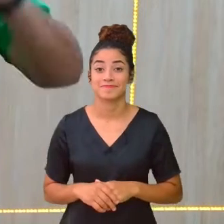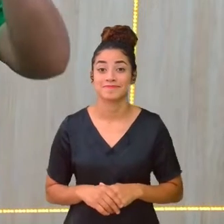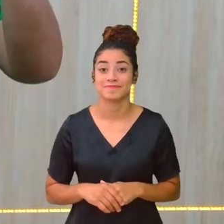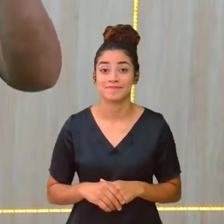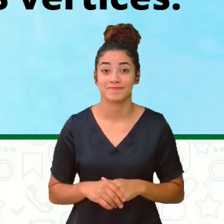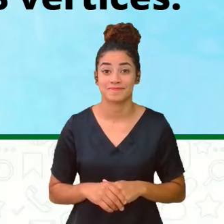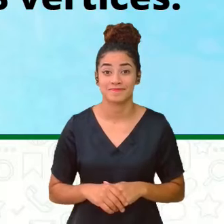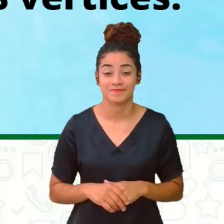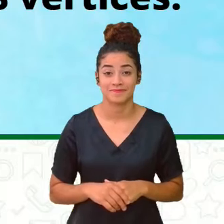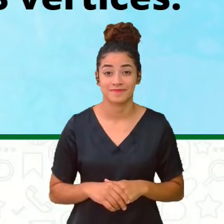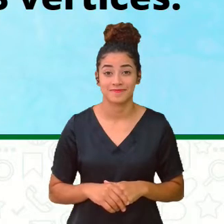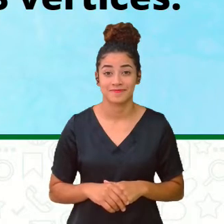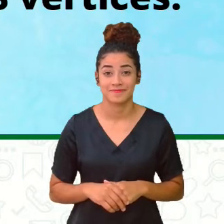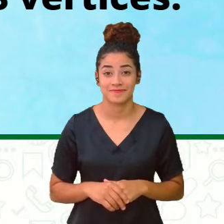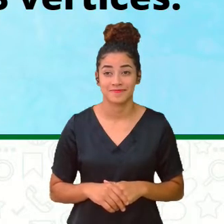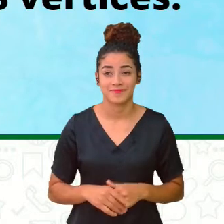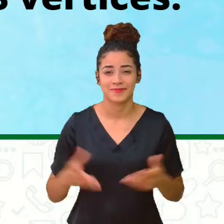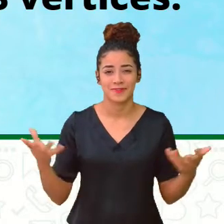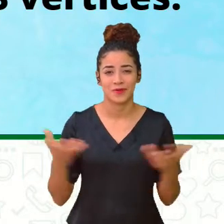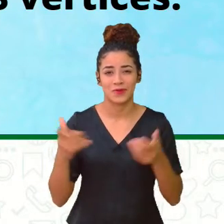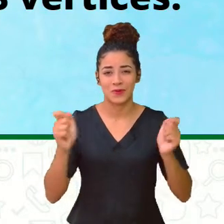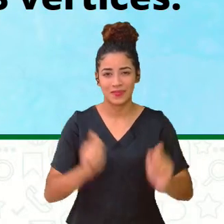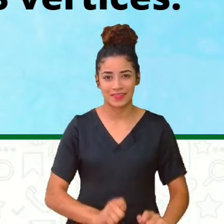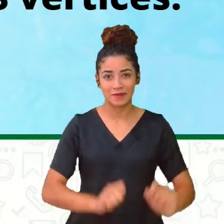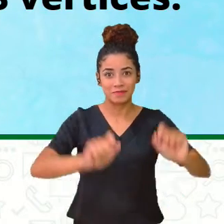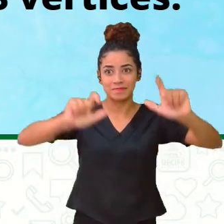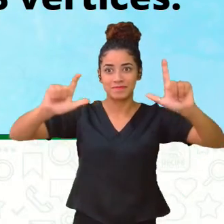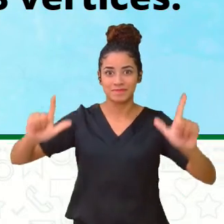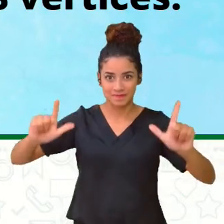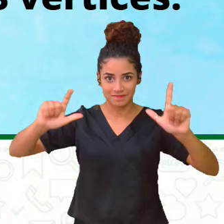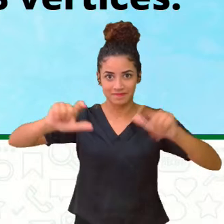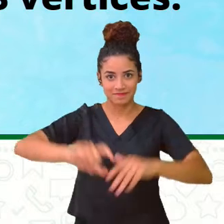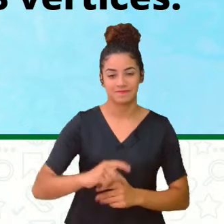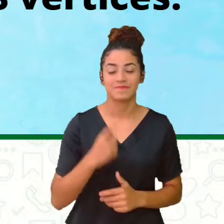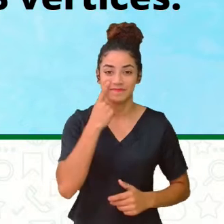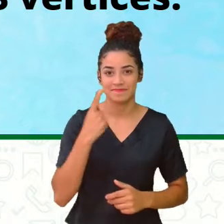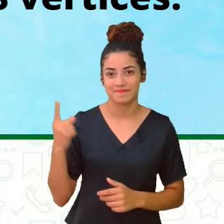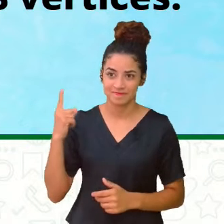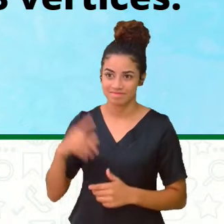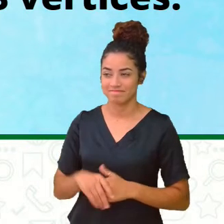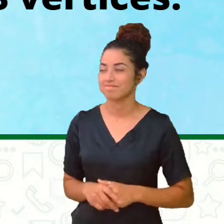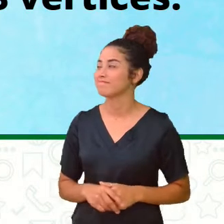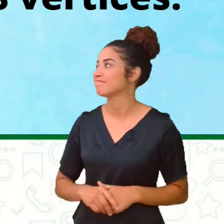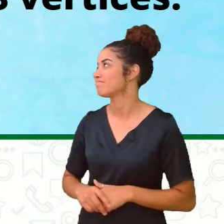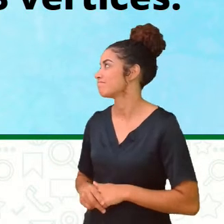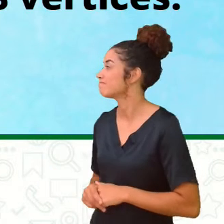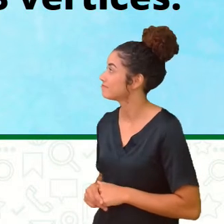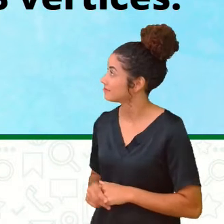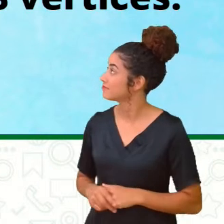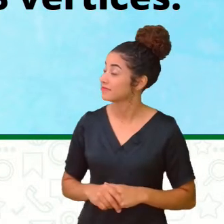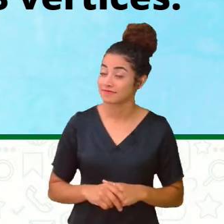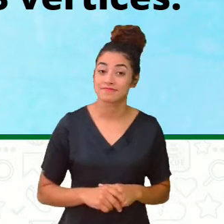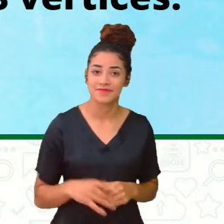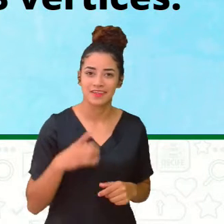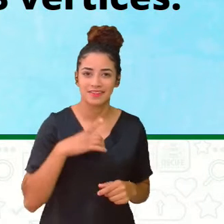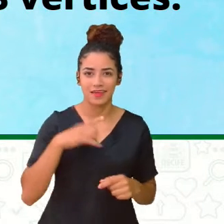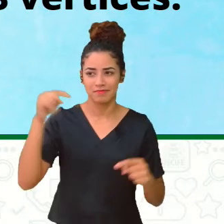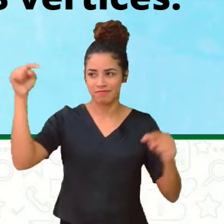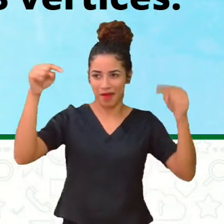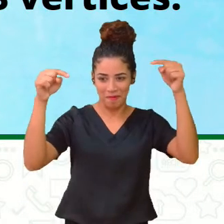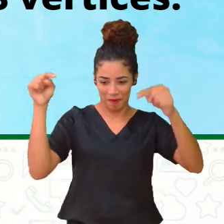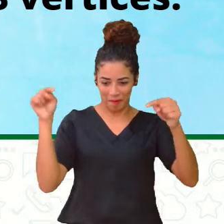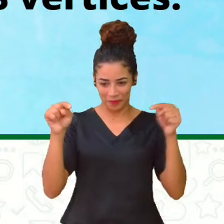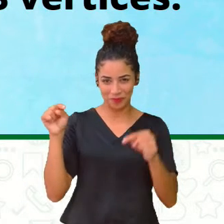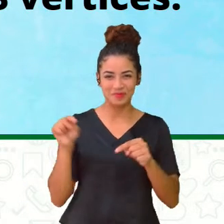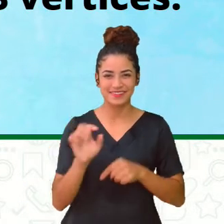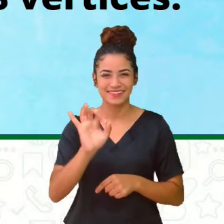Cleiton, tu mostra a tela grande, olha aí, os 8 vértices, pessoal. Tá vendo as setinhas? E